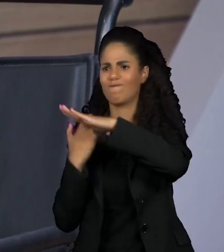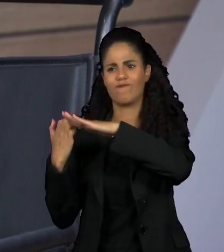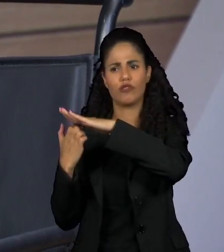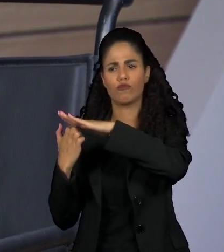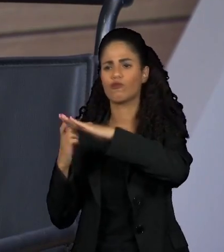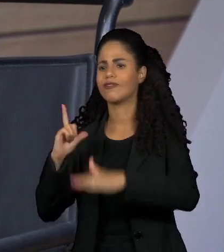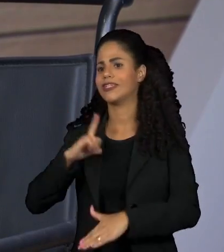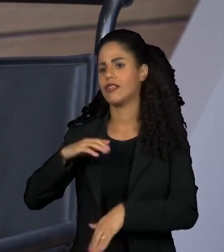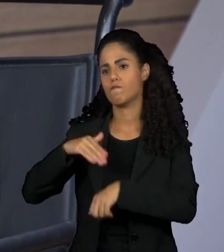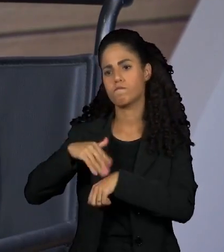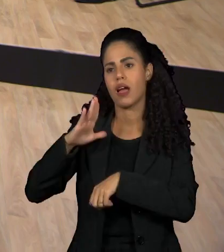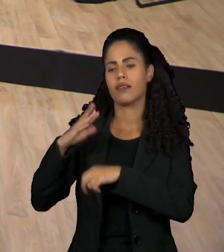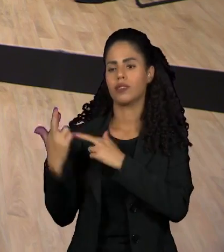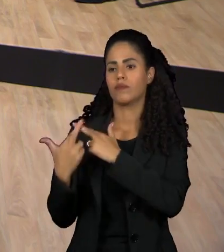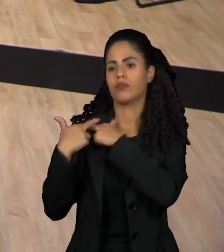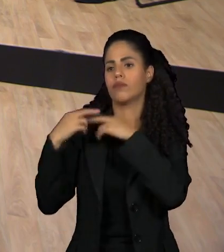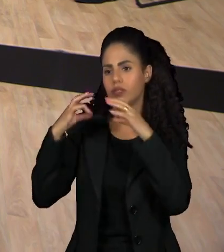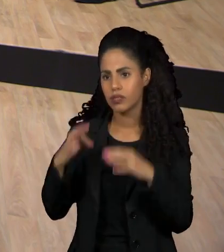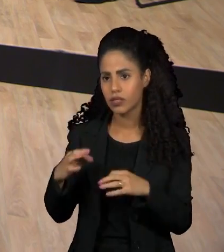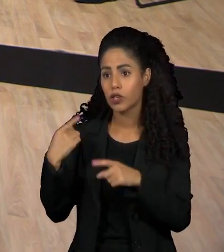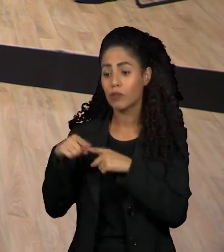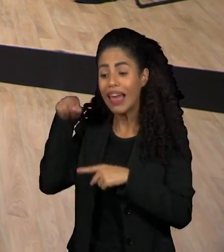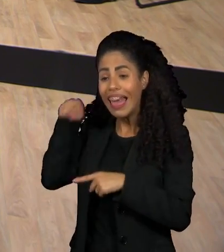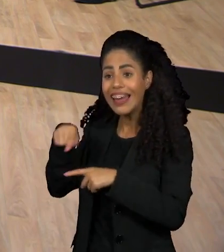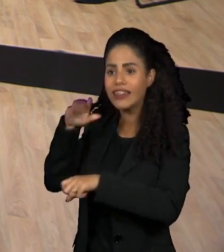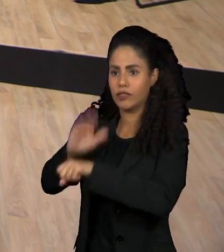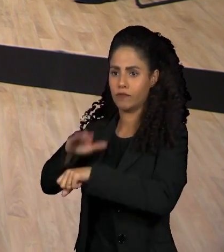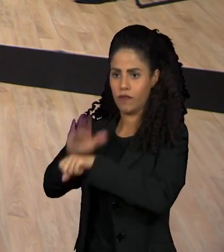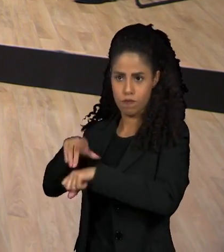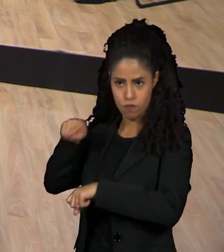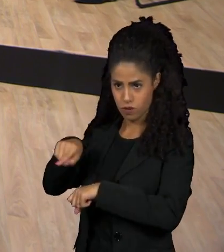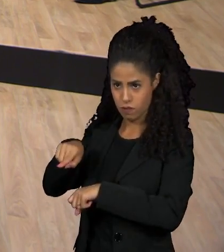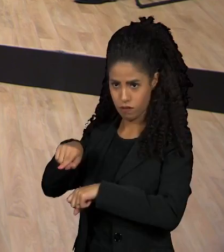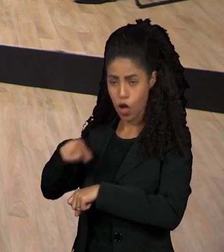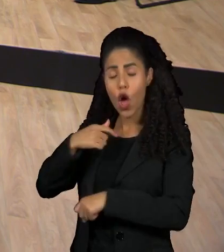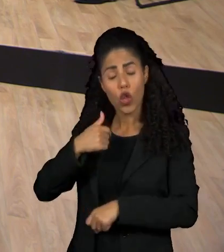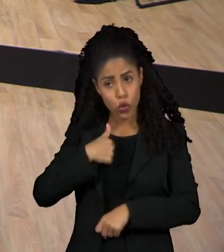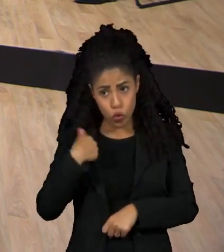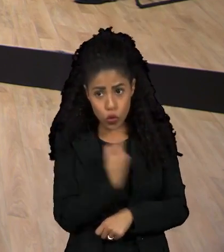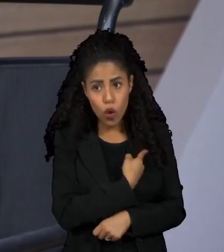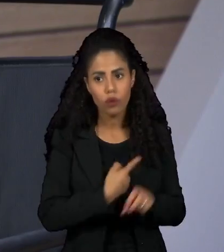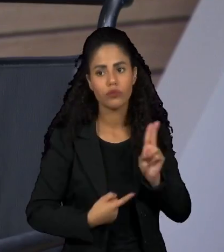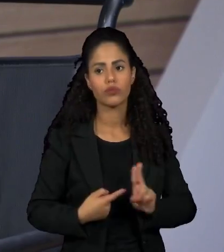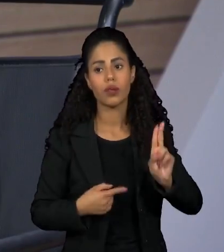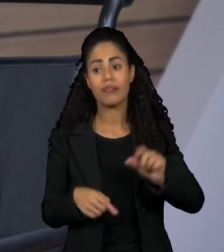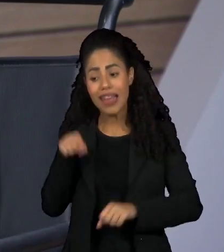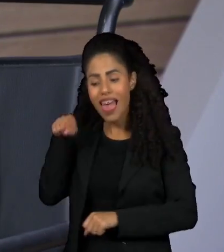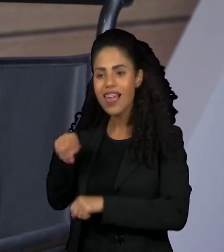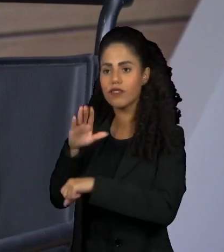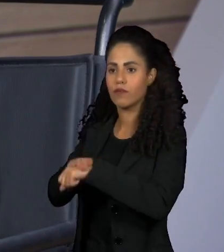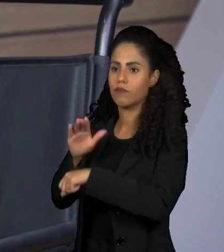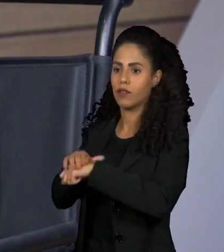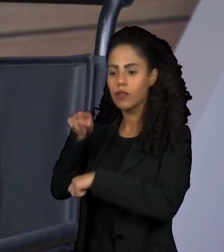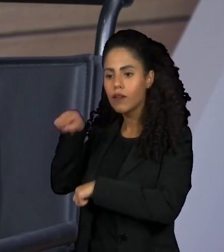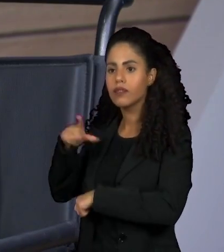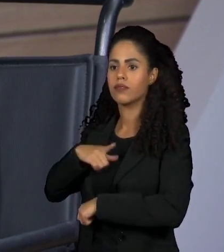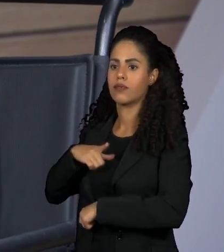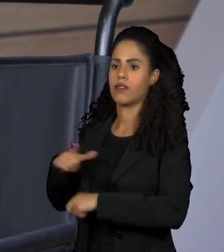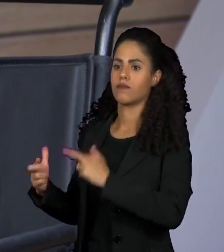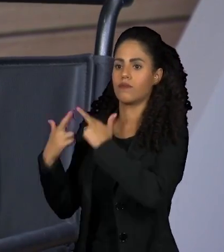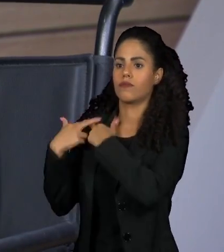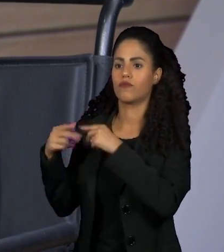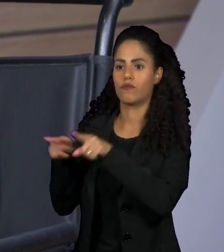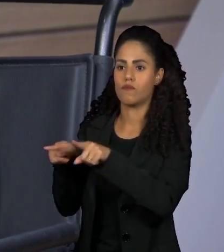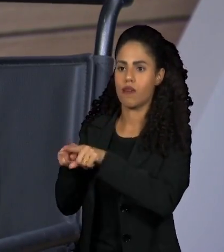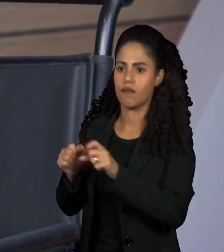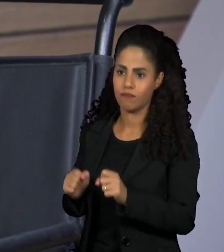grandes poluidoras, né? E essas empresas têm que, sim, nos dar a alternativa de fazer produtos que sejam